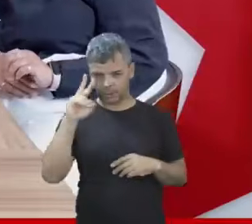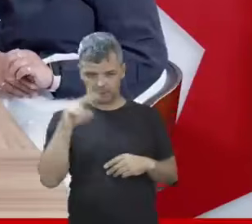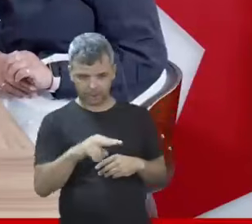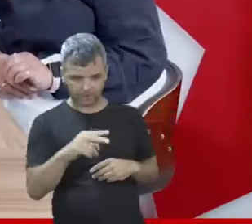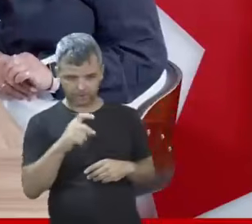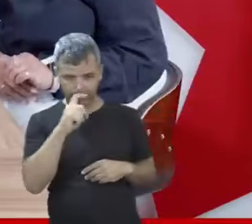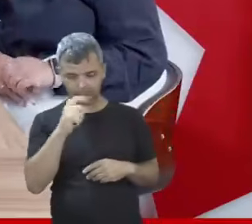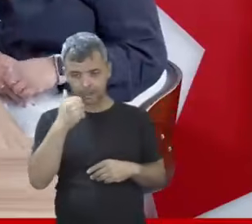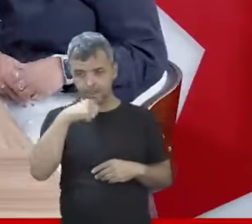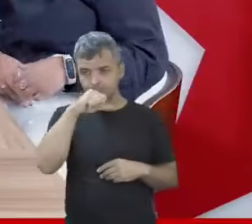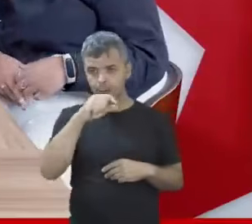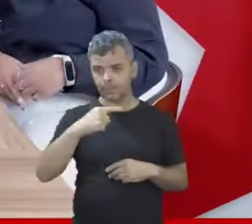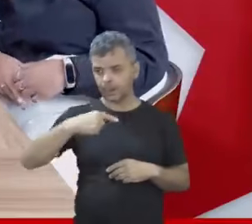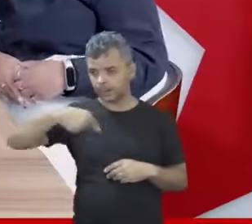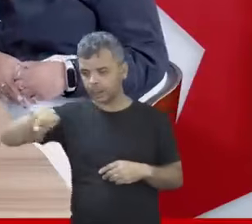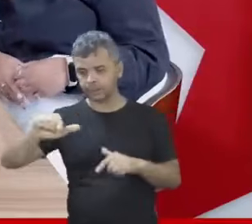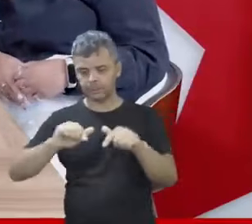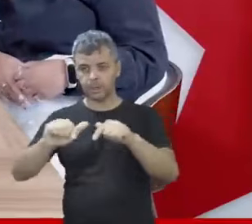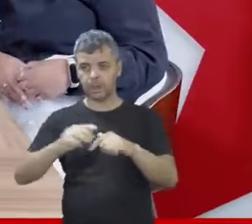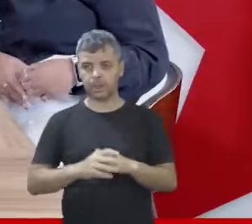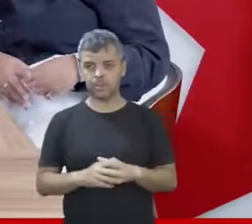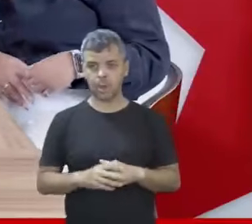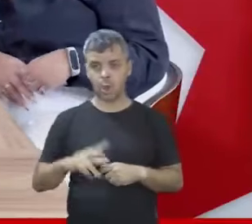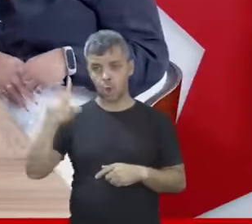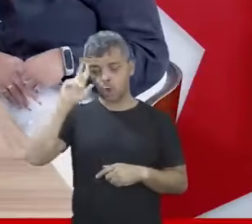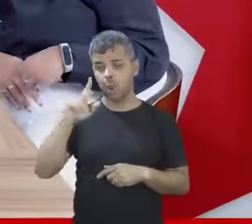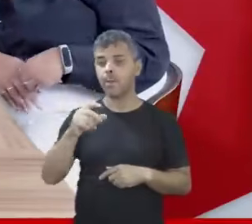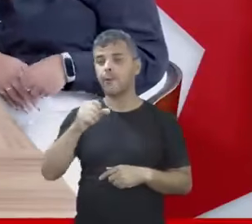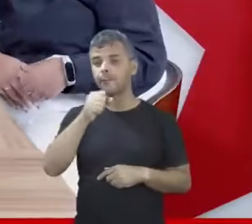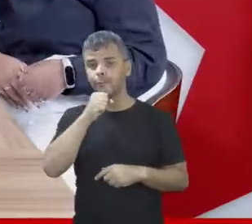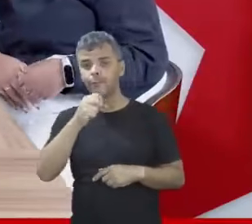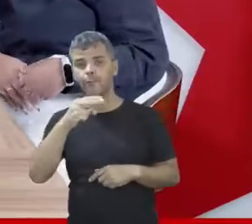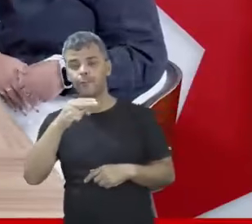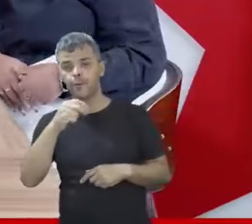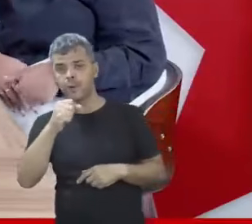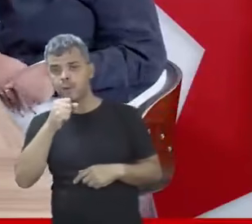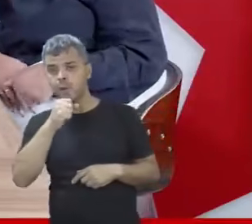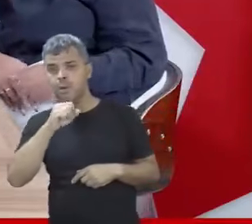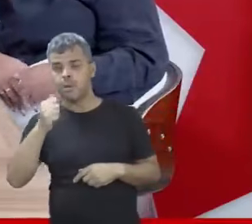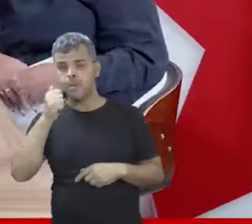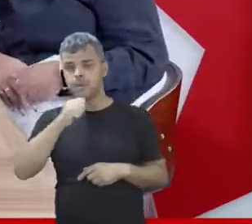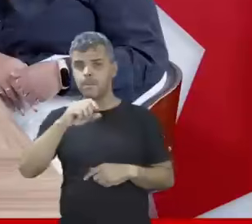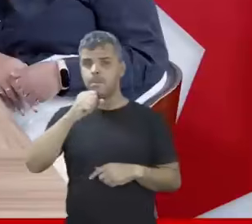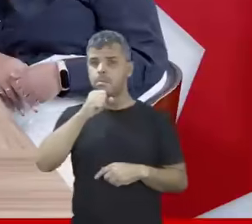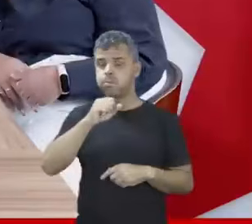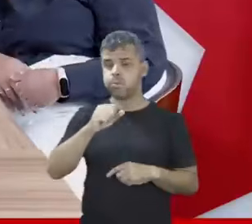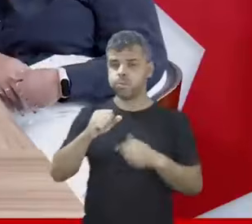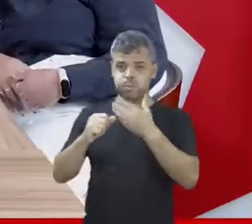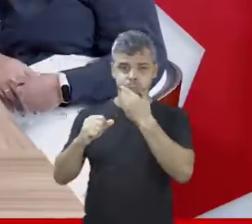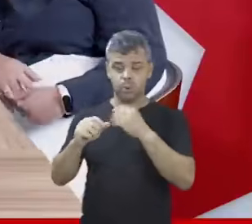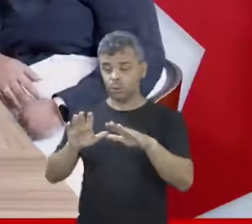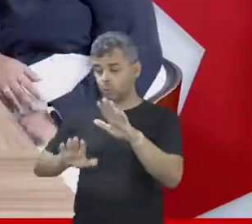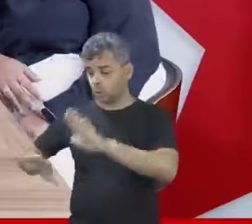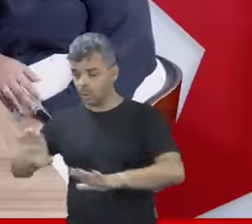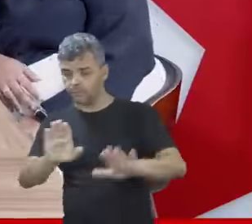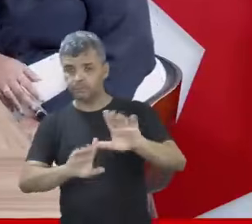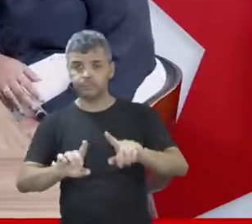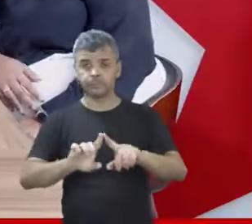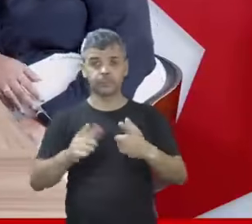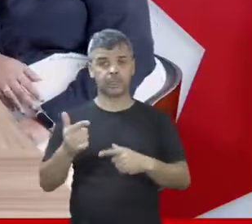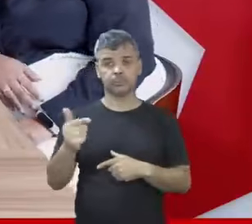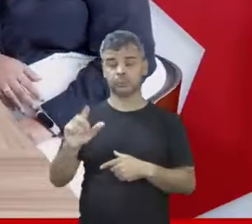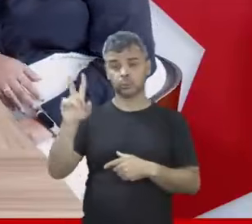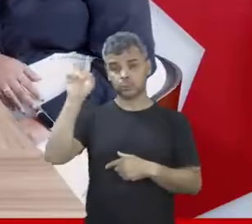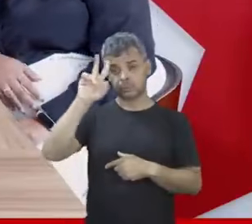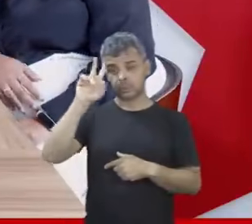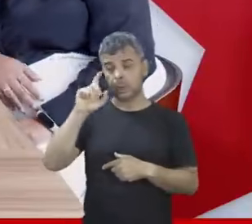o pai ia trabalhar, a mãe ia trabalhar. Tu lembra do vô, tu lembra da avó, que também um cuidava aqui, o outro cuidava ali. Mas tu não